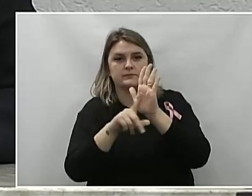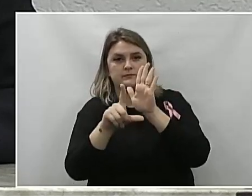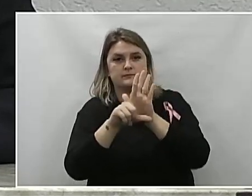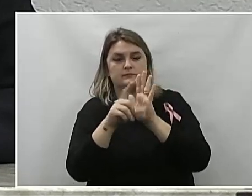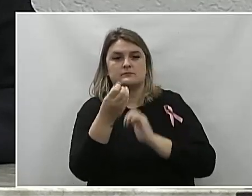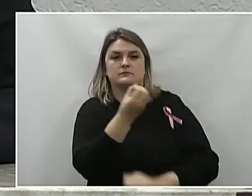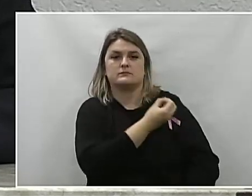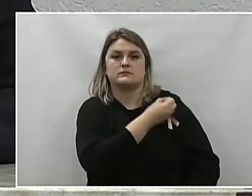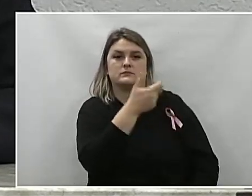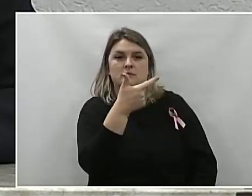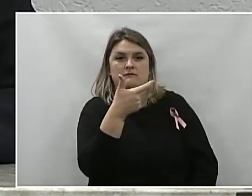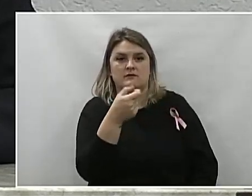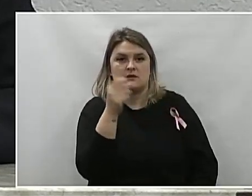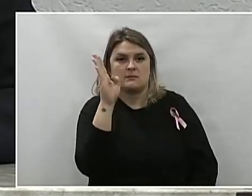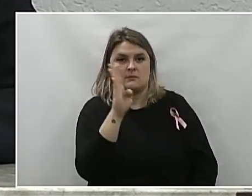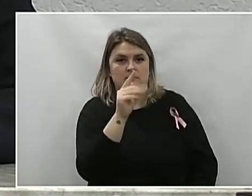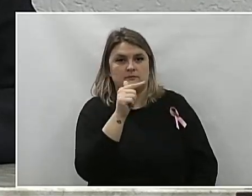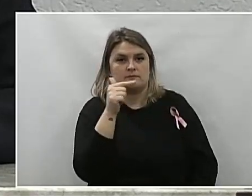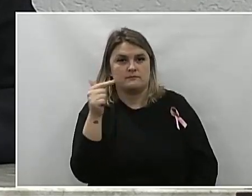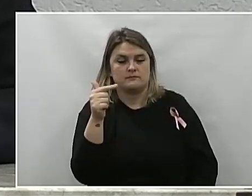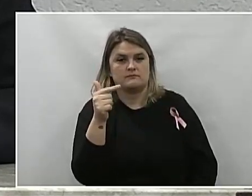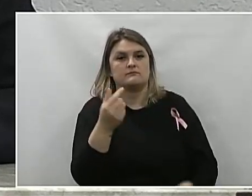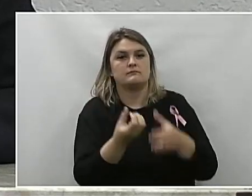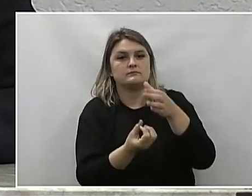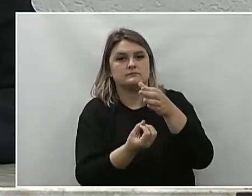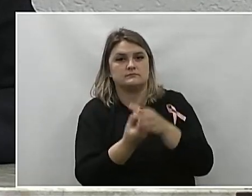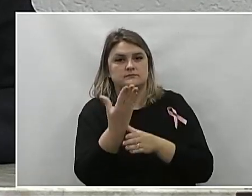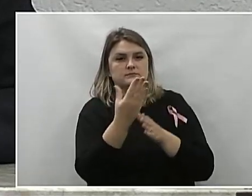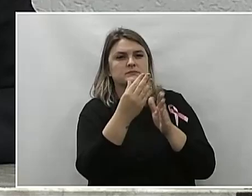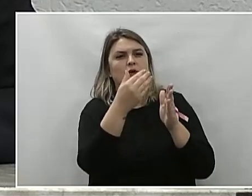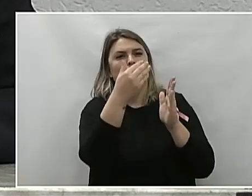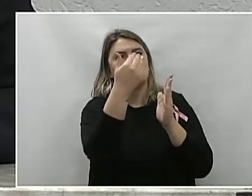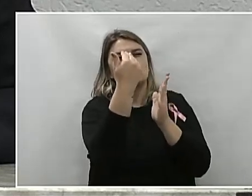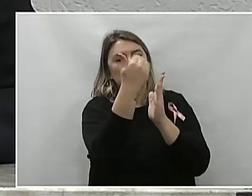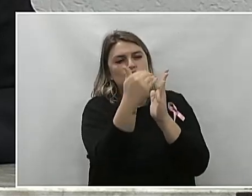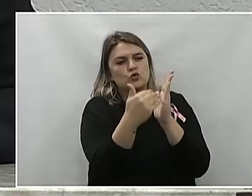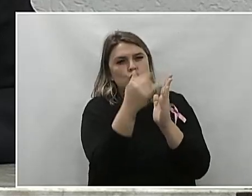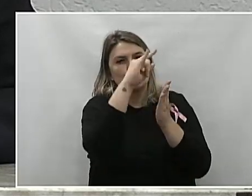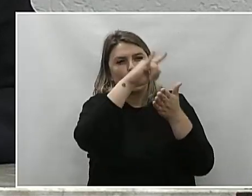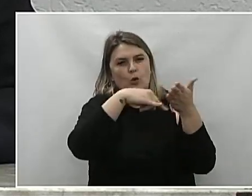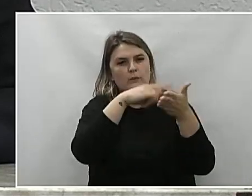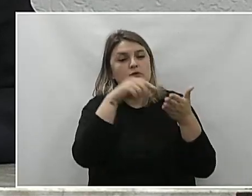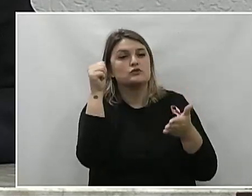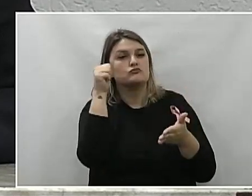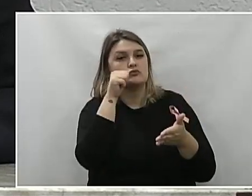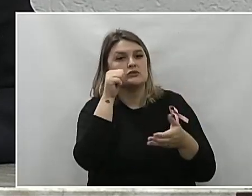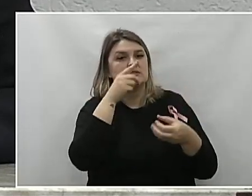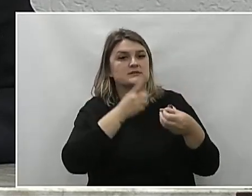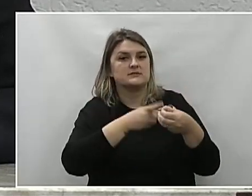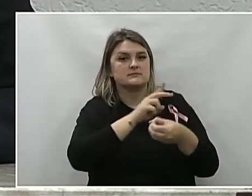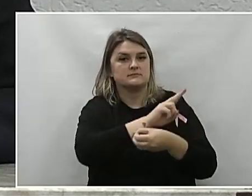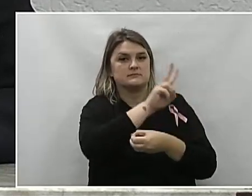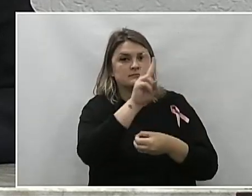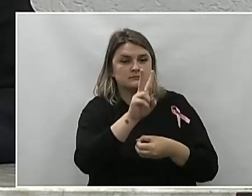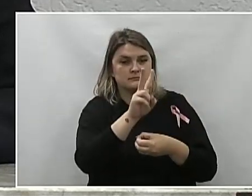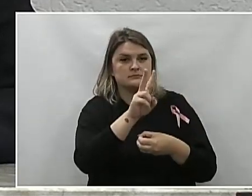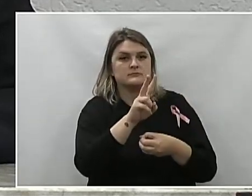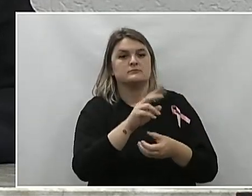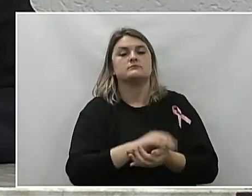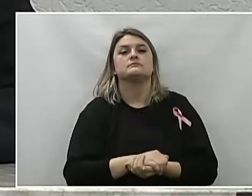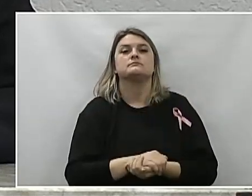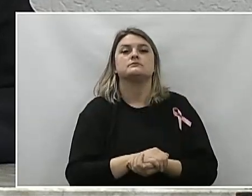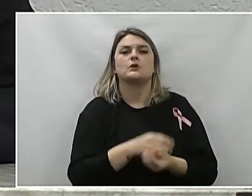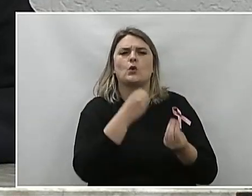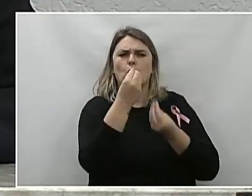de leordinário de número 20 de 2022 criando-se mulheres de União da Vitória Paraná na Ford na forma